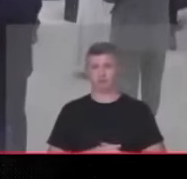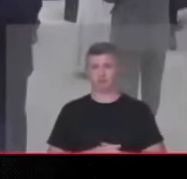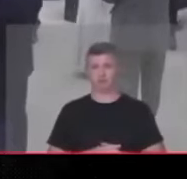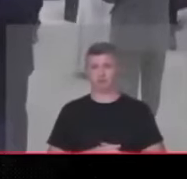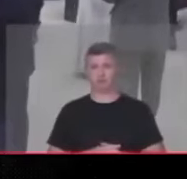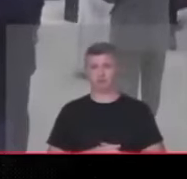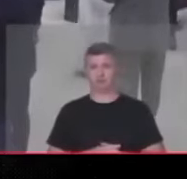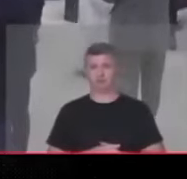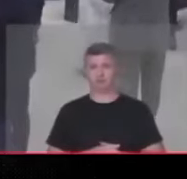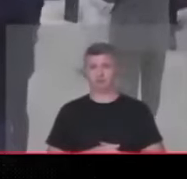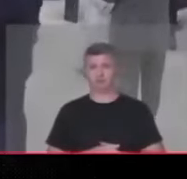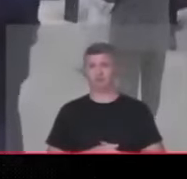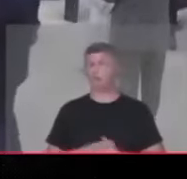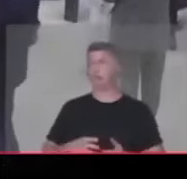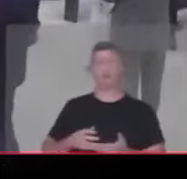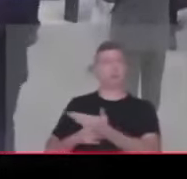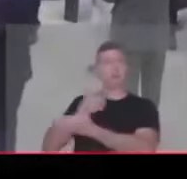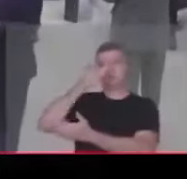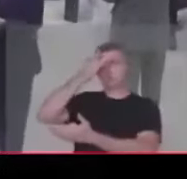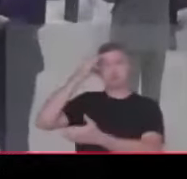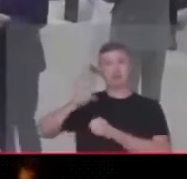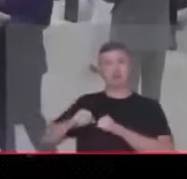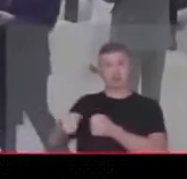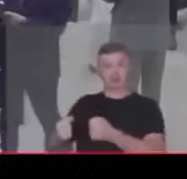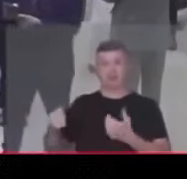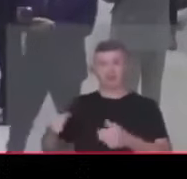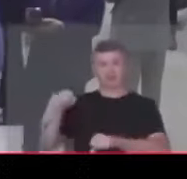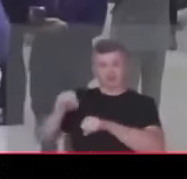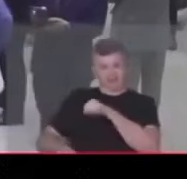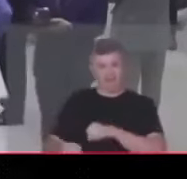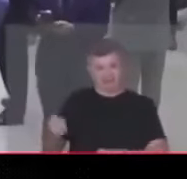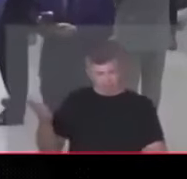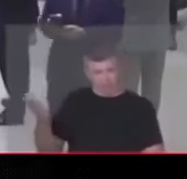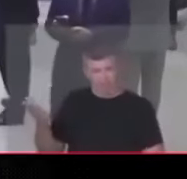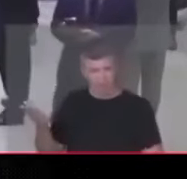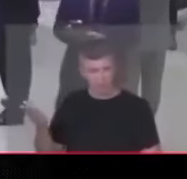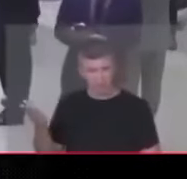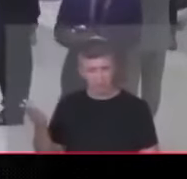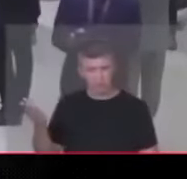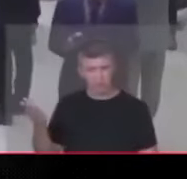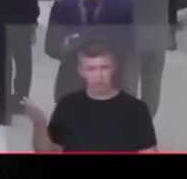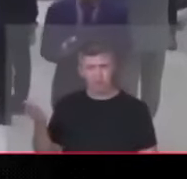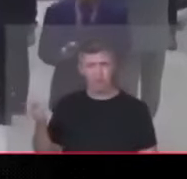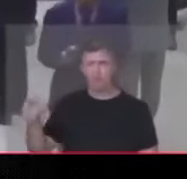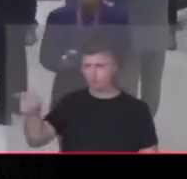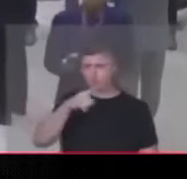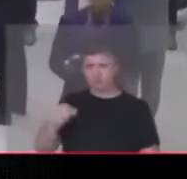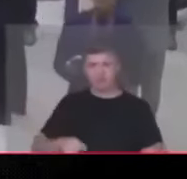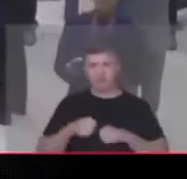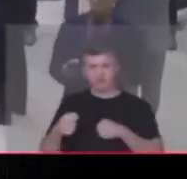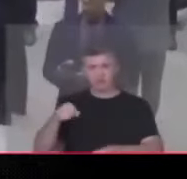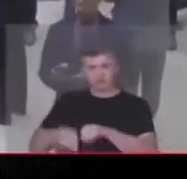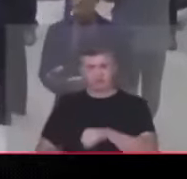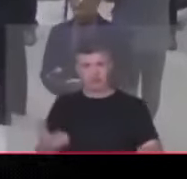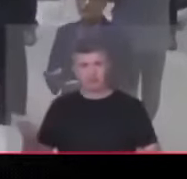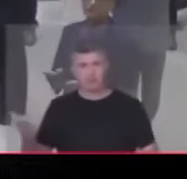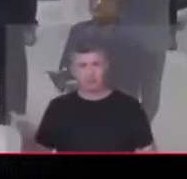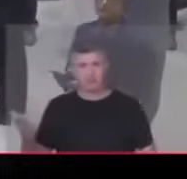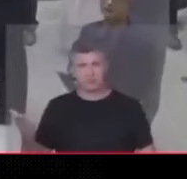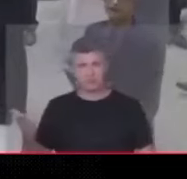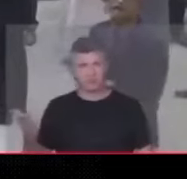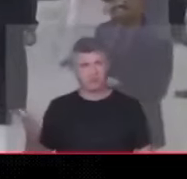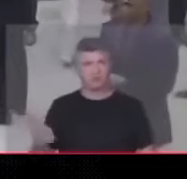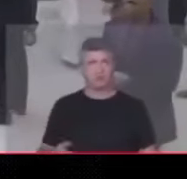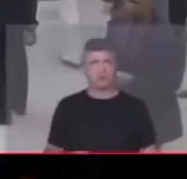Vamos dialogar. Esse pessoal está defendendo assassino, é isso? Vocês estão defendendo assassino, é isso?